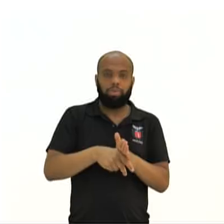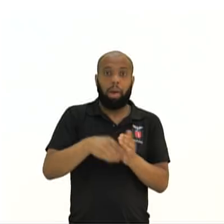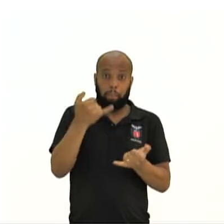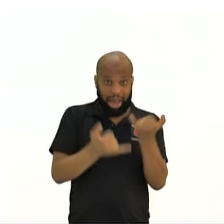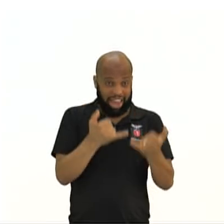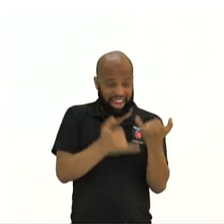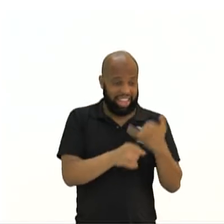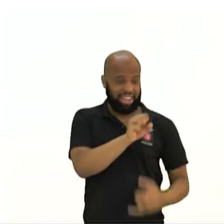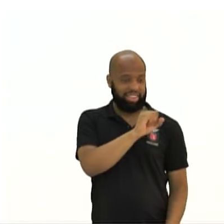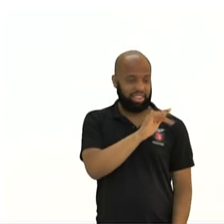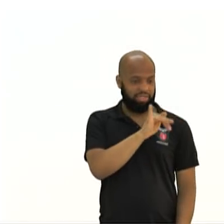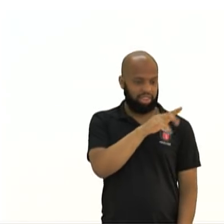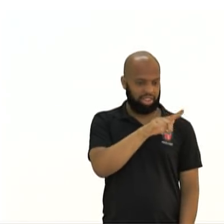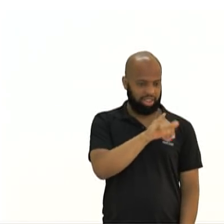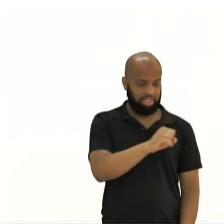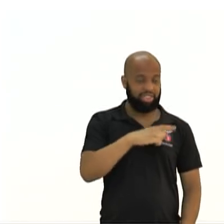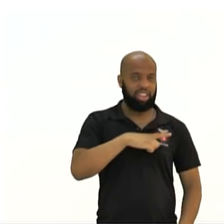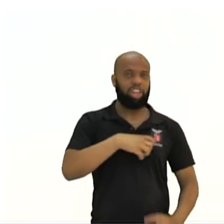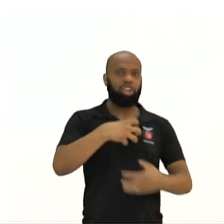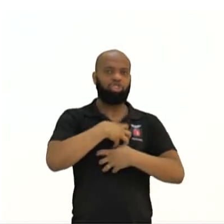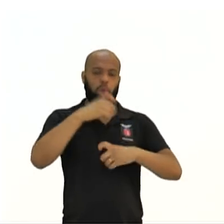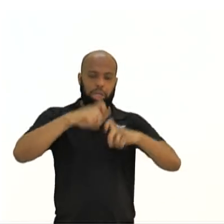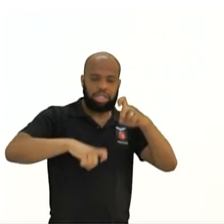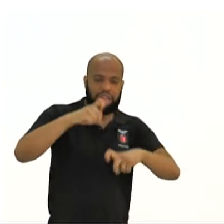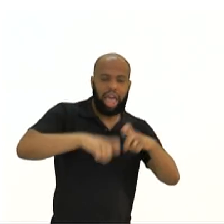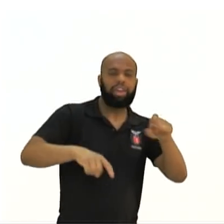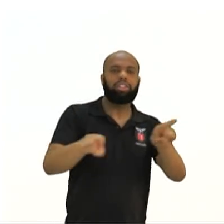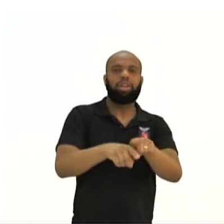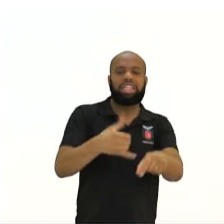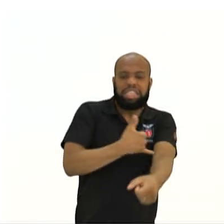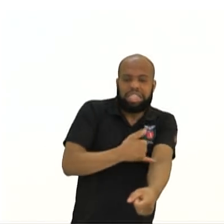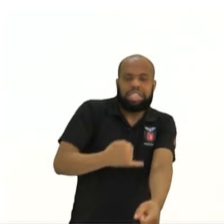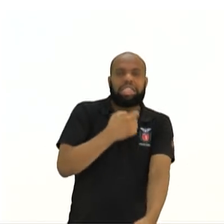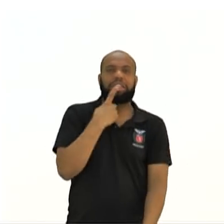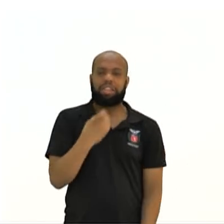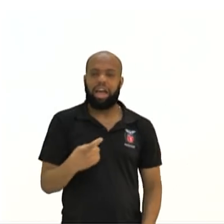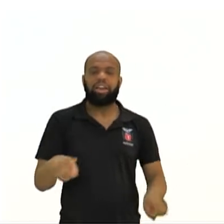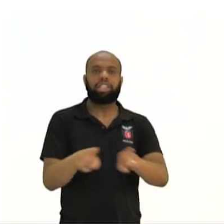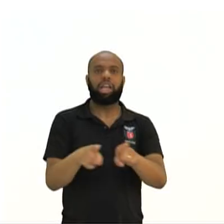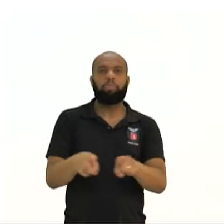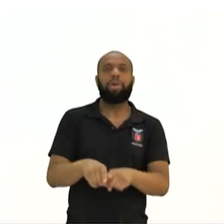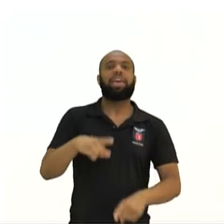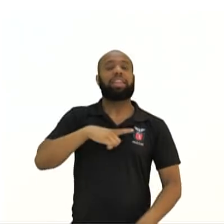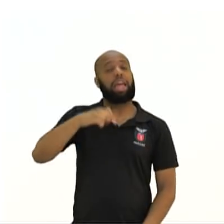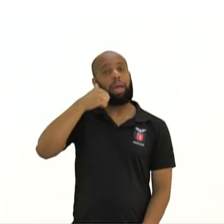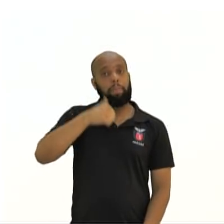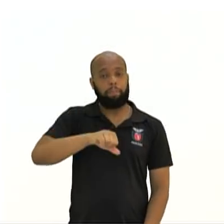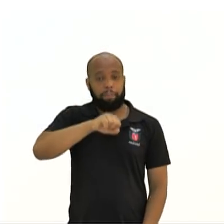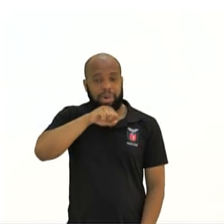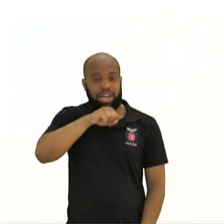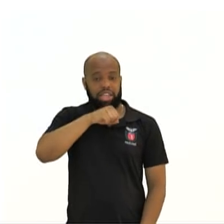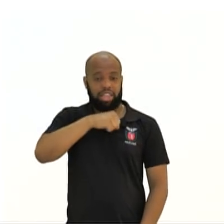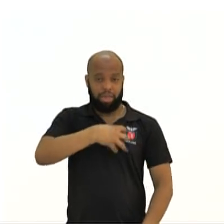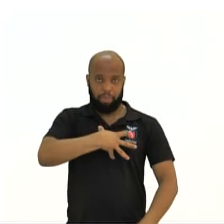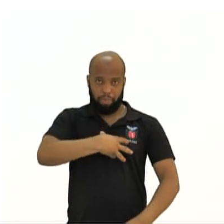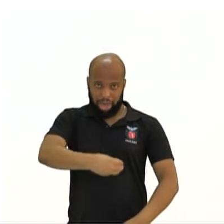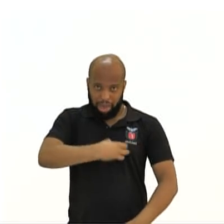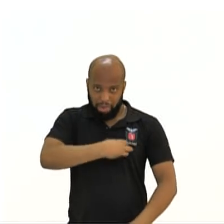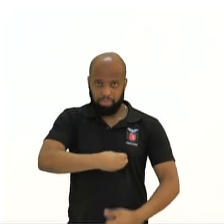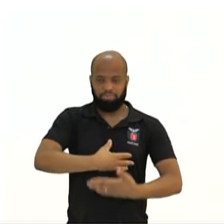sífilis, então tanto pelo contato sexual, transfusões de sangue, de mãe para filho também. E os sintomas, o